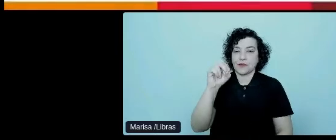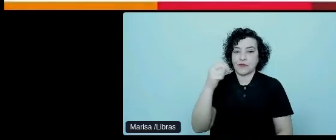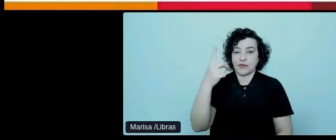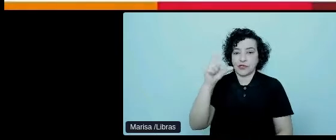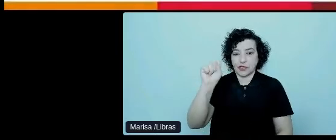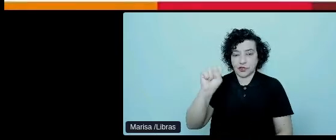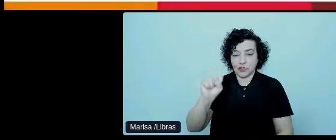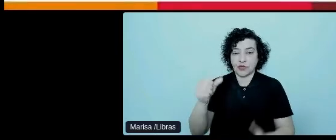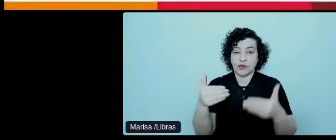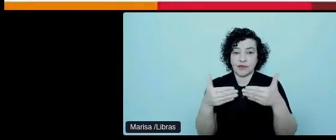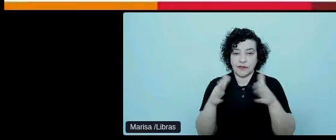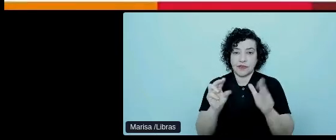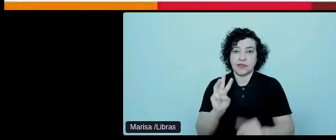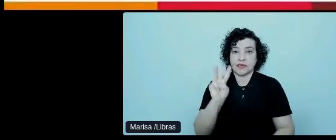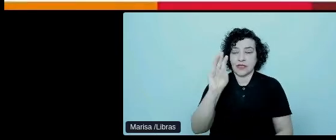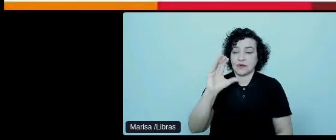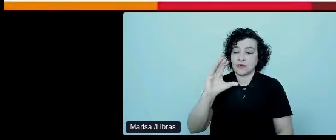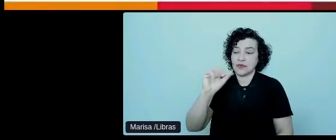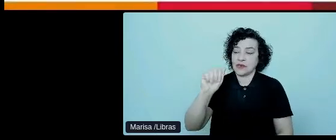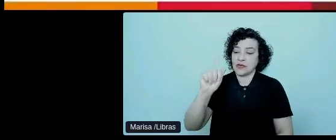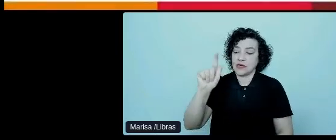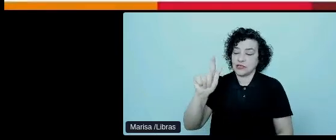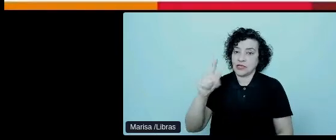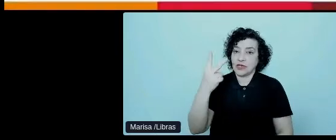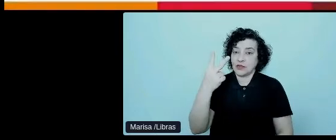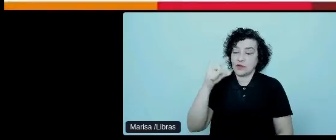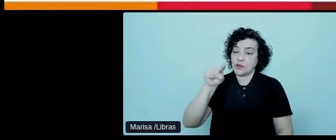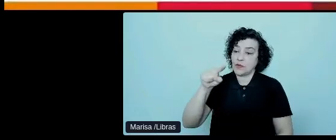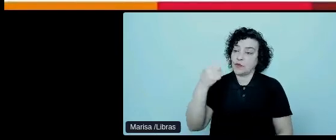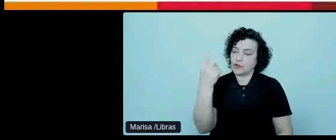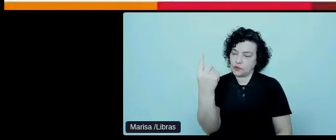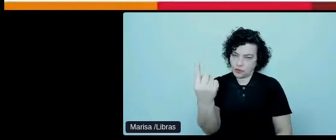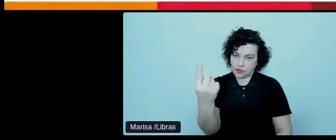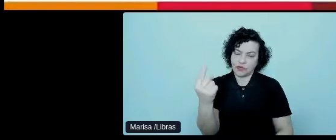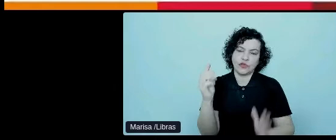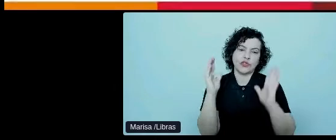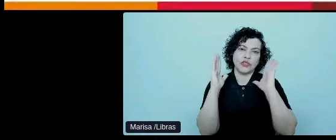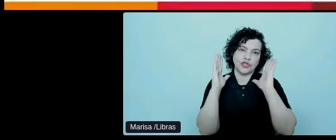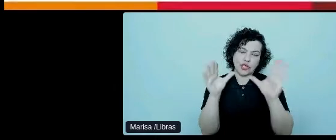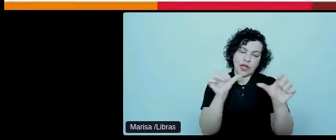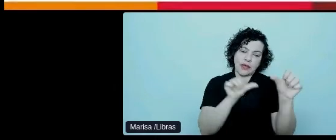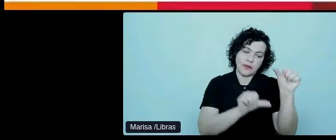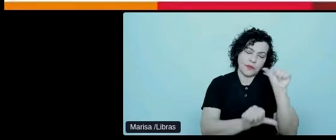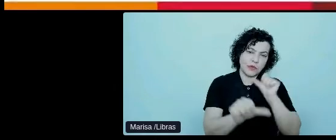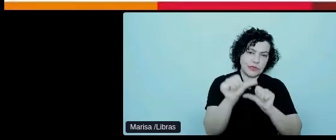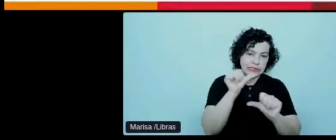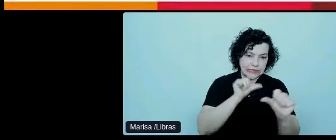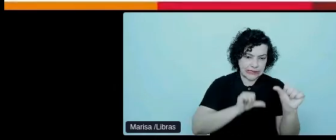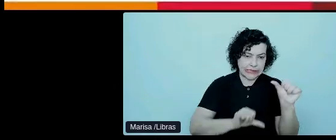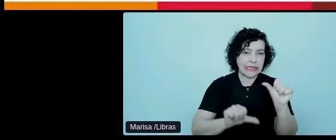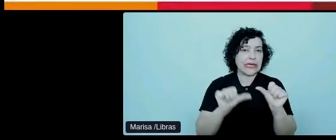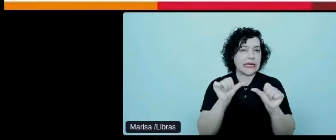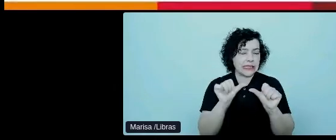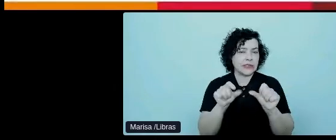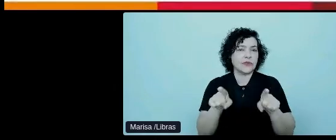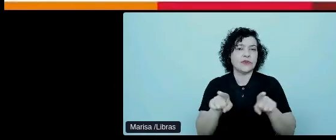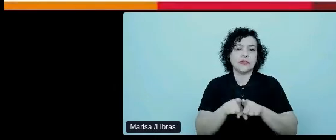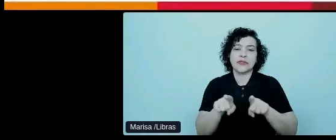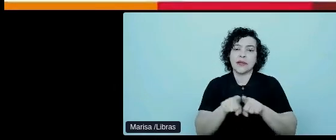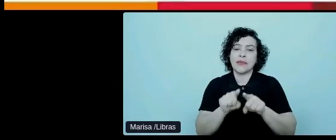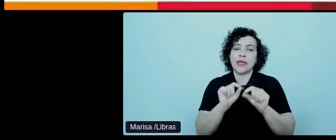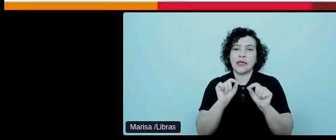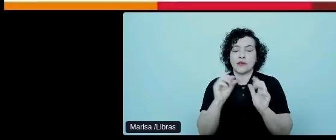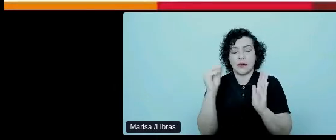o lançamento da WCAG 2.1, trazendo já algumas alterações, implementações a mais para